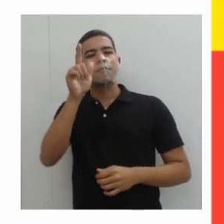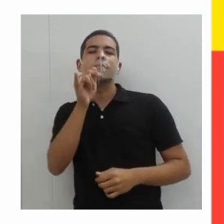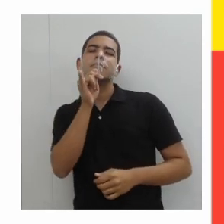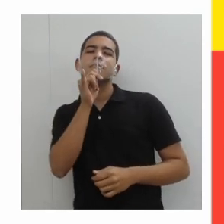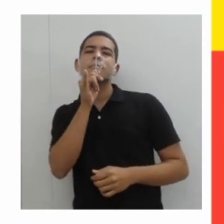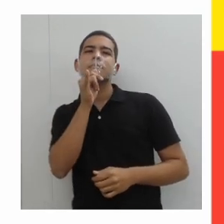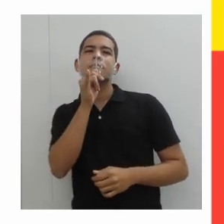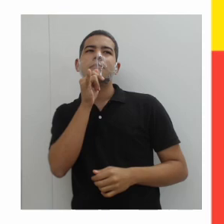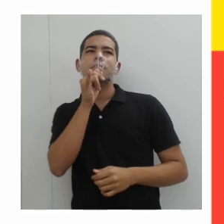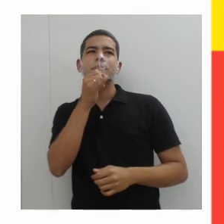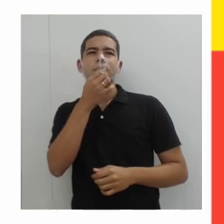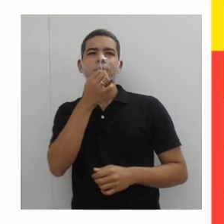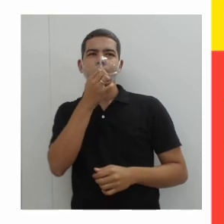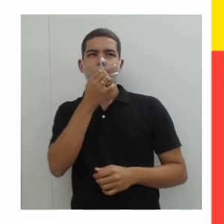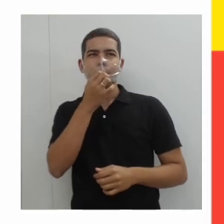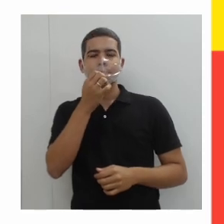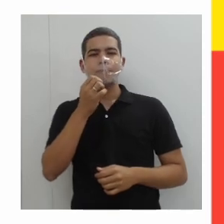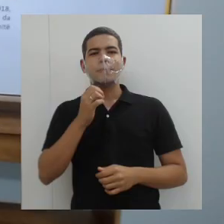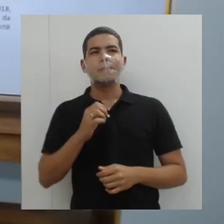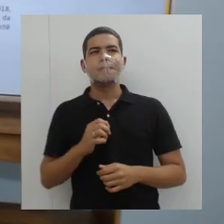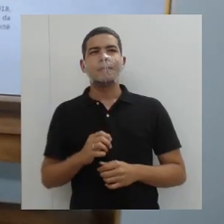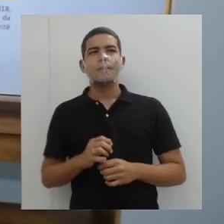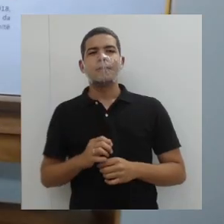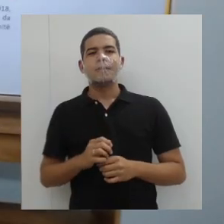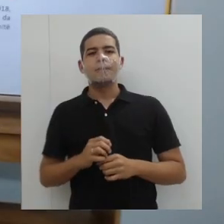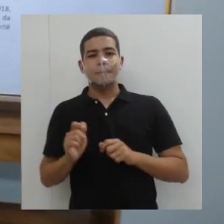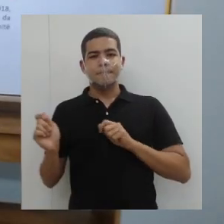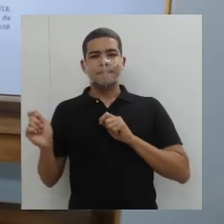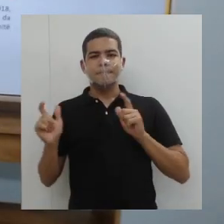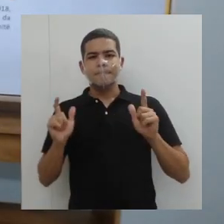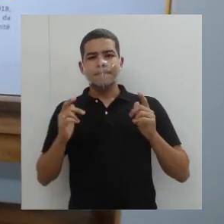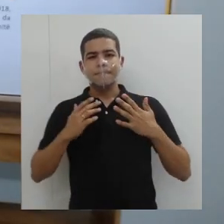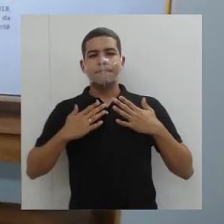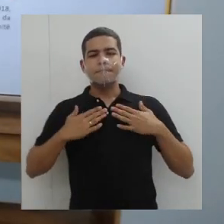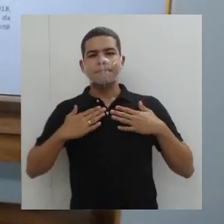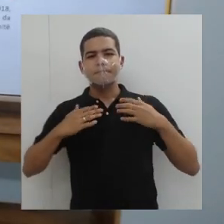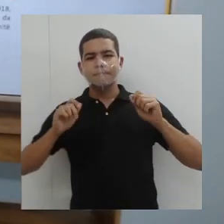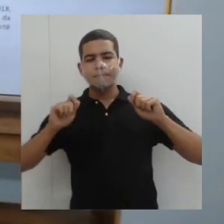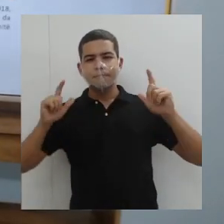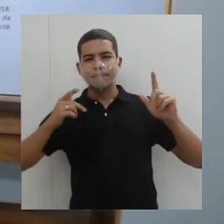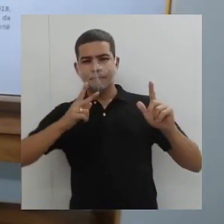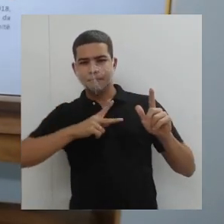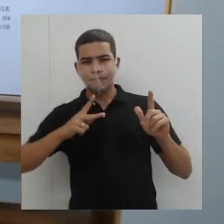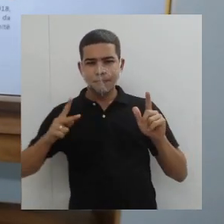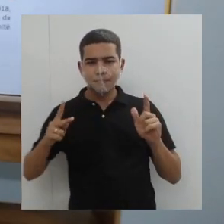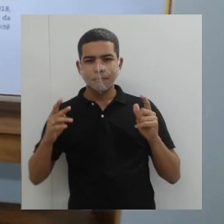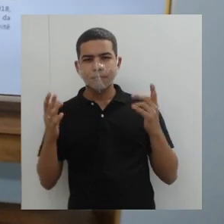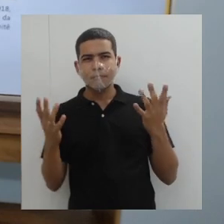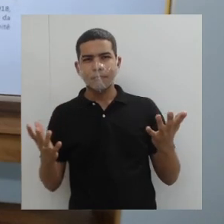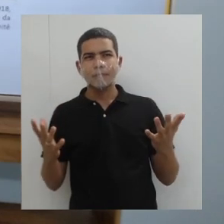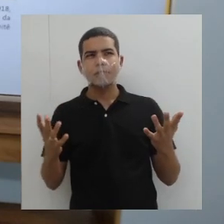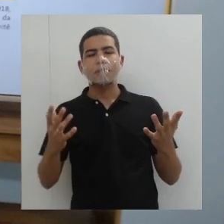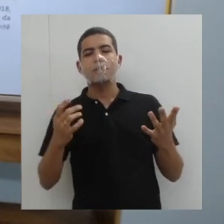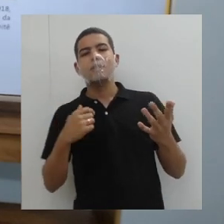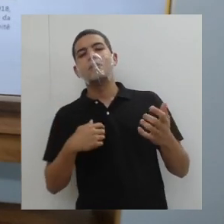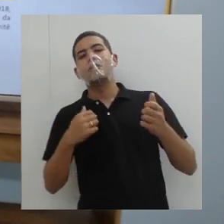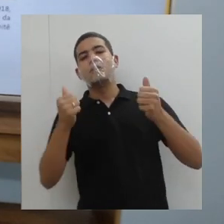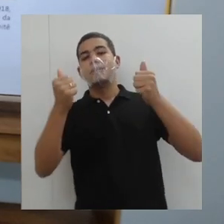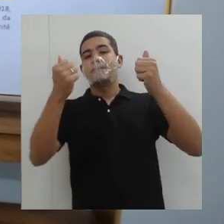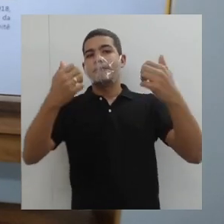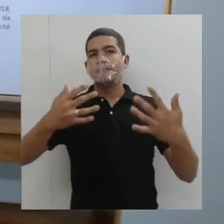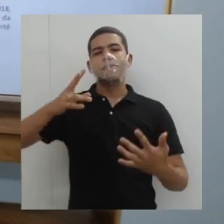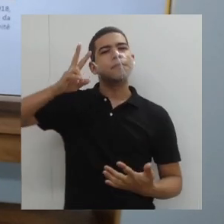trazer... Aninha, traz para mim a imagem para mim aqui um pouquinho, certo? Obrigado, Aninha. Eu vou trazer